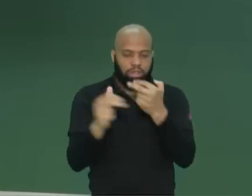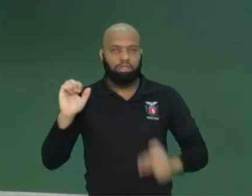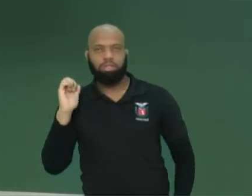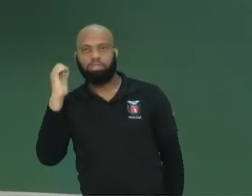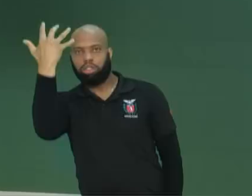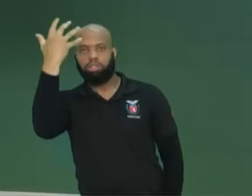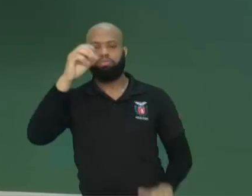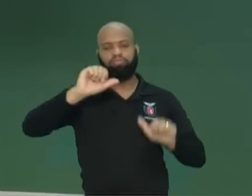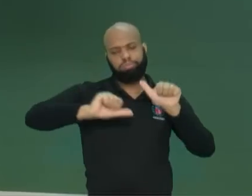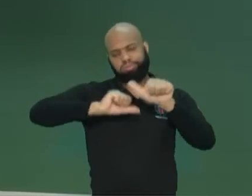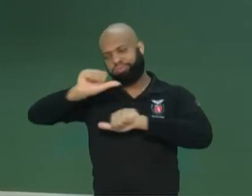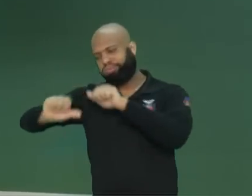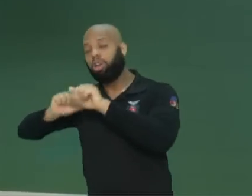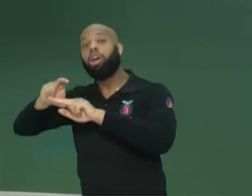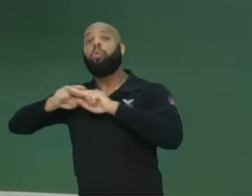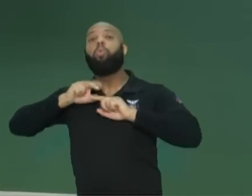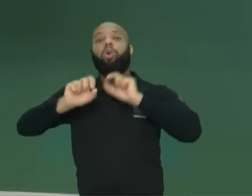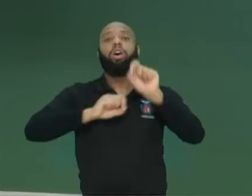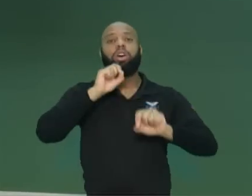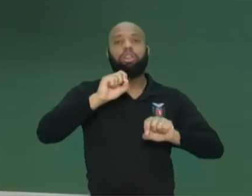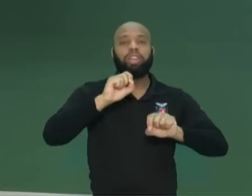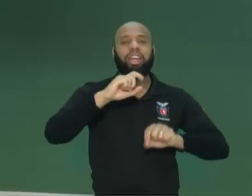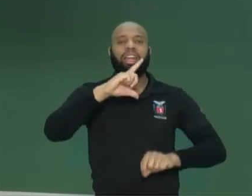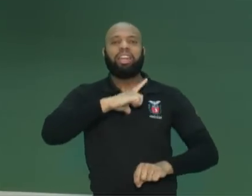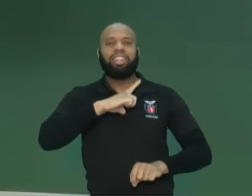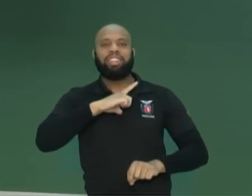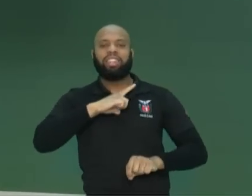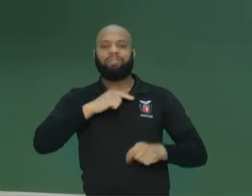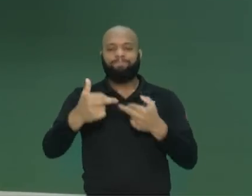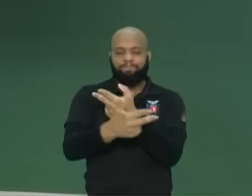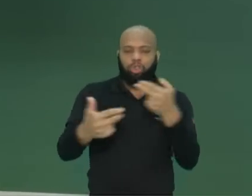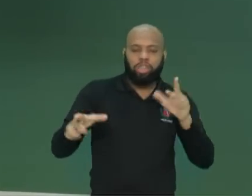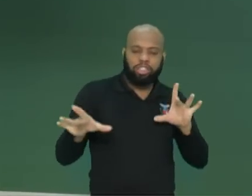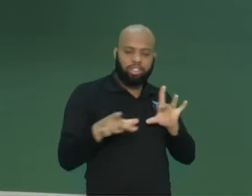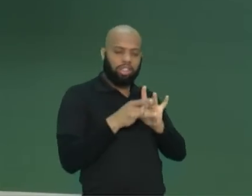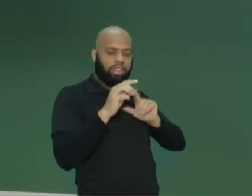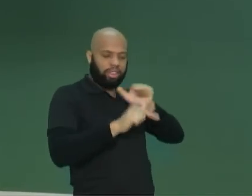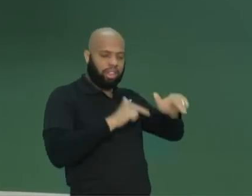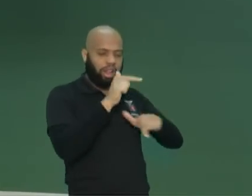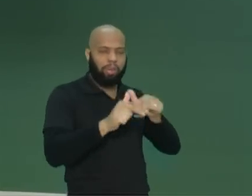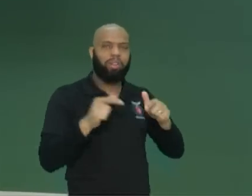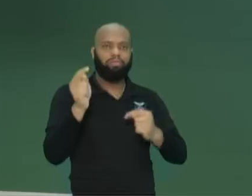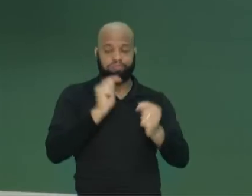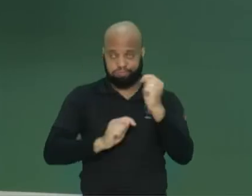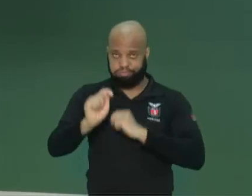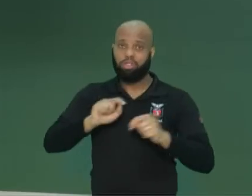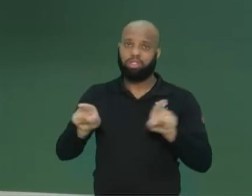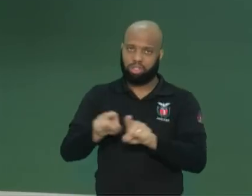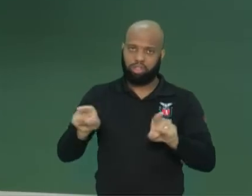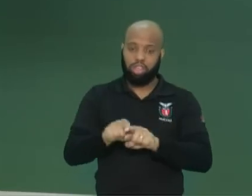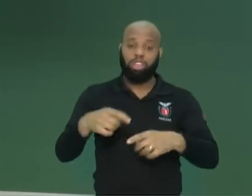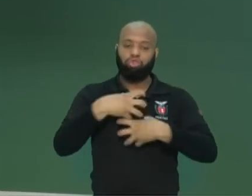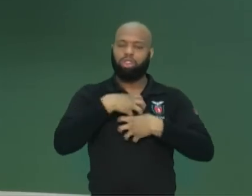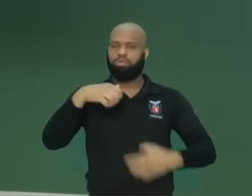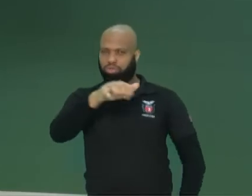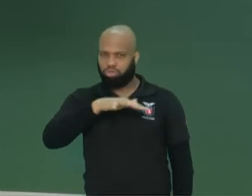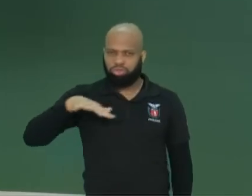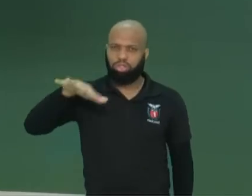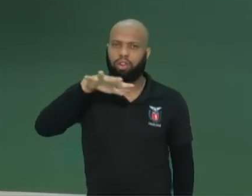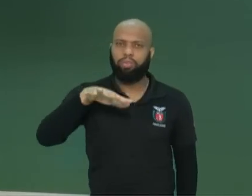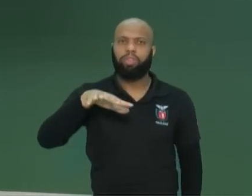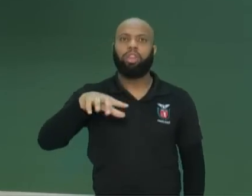são modificadas por influências das atividades ali, da atividade econômica em geral, né? E aí